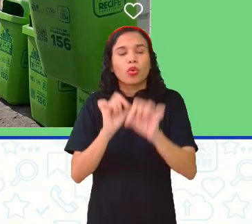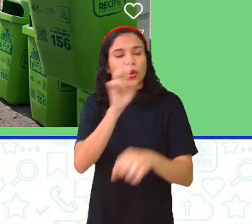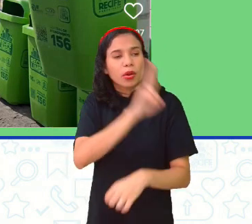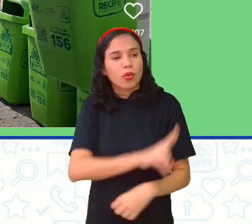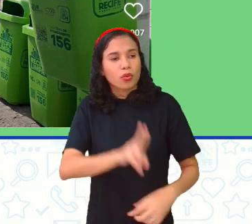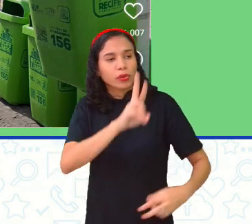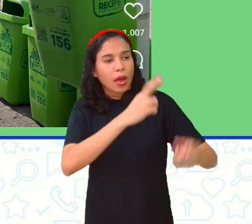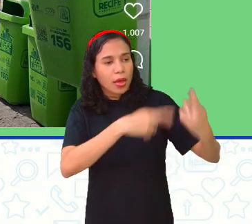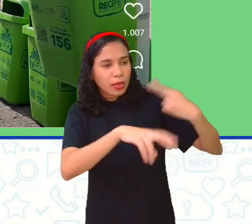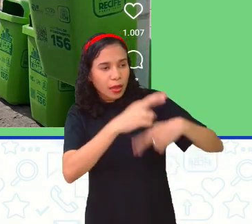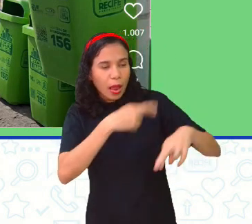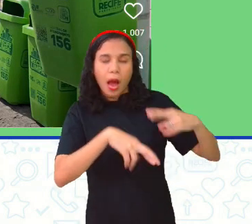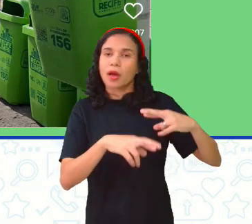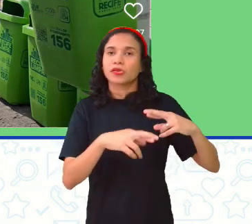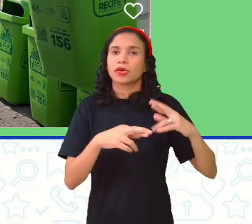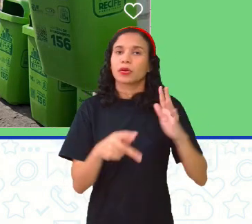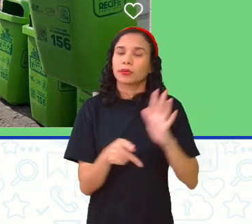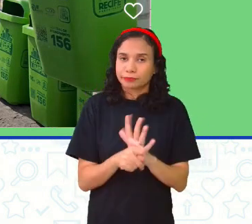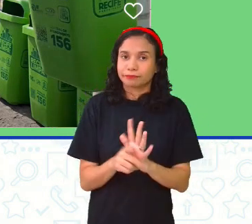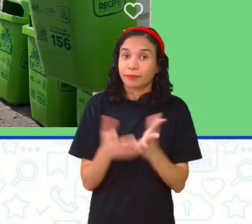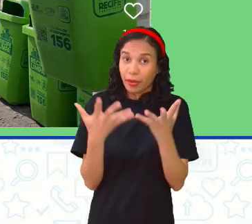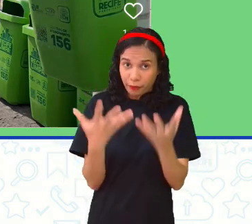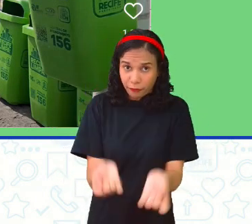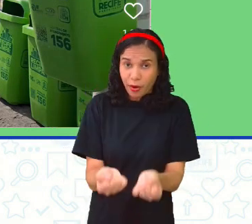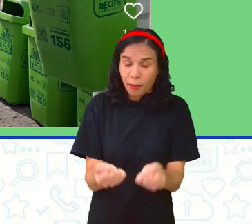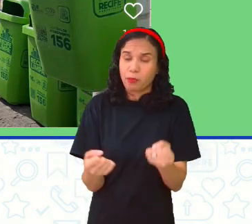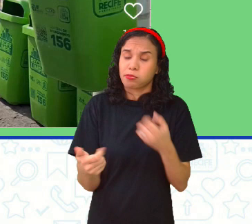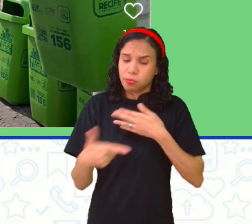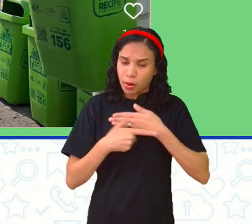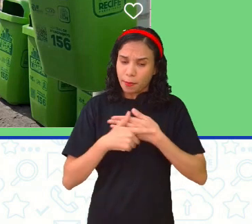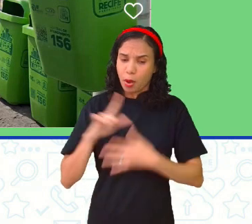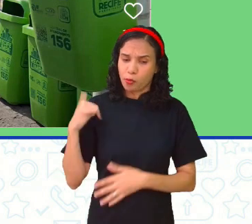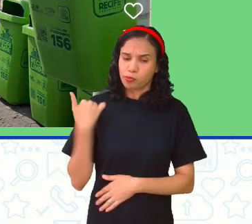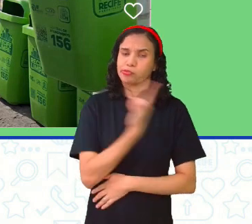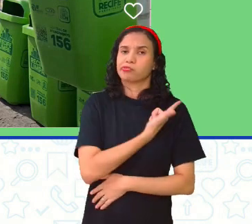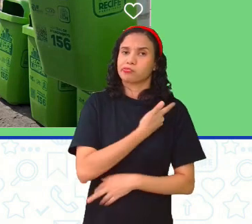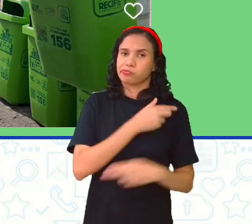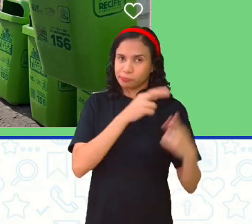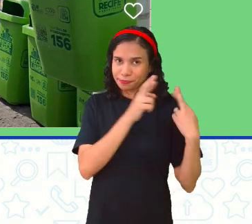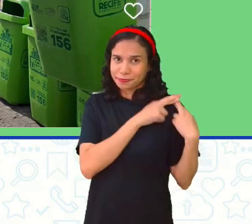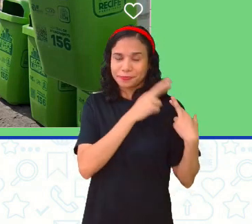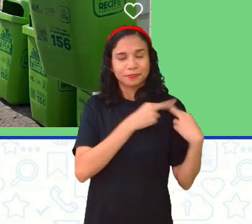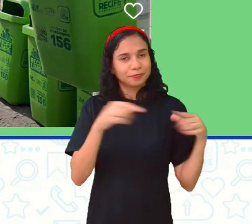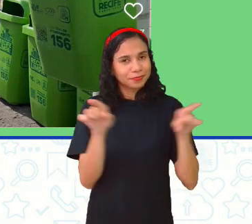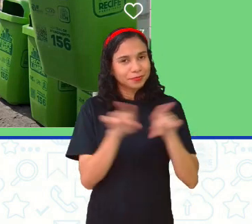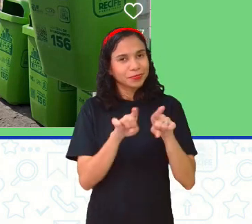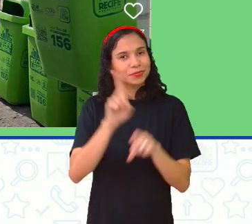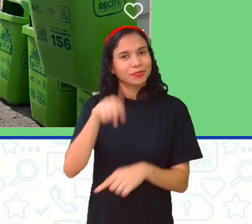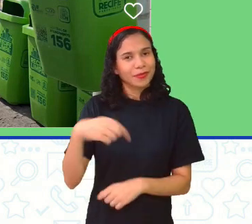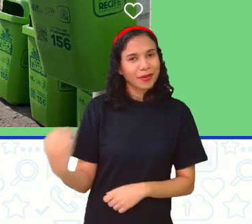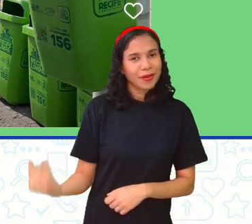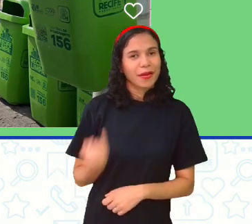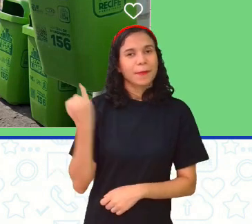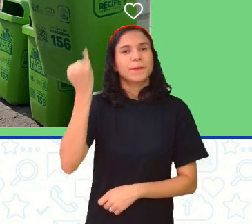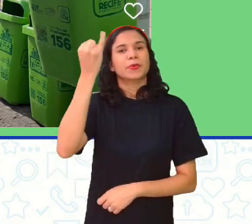para reciclagem. Então, gente, vamos fazer também a nossa parte. É importante